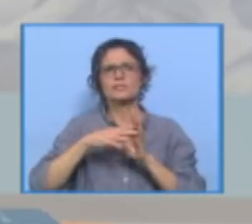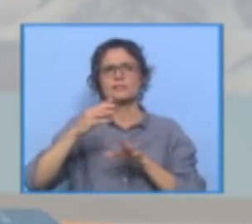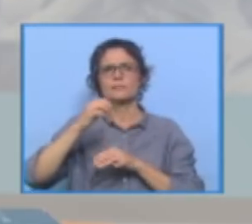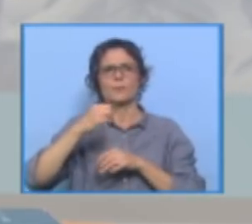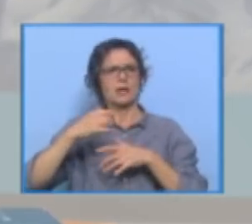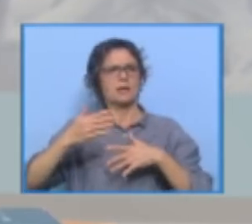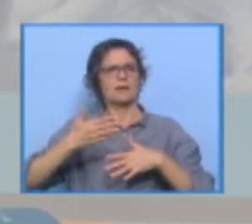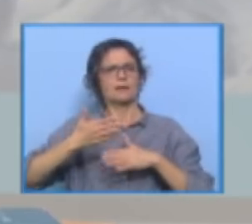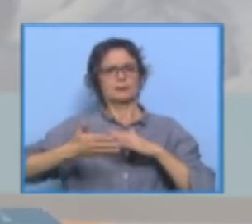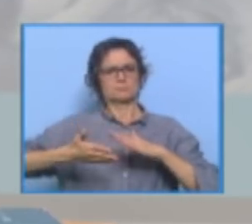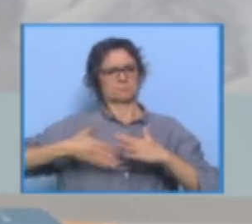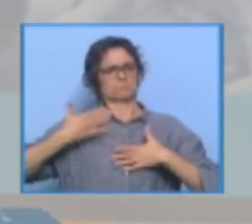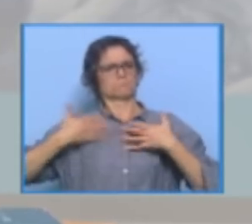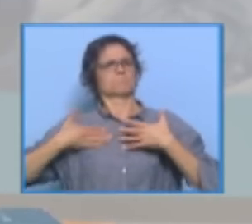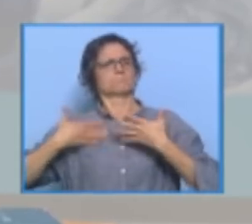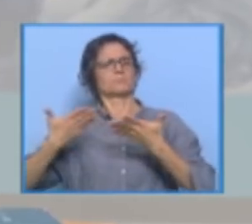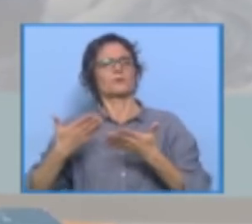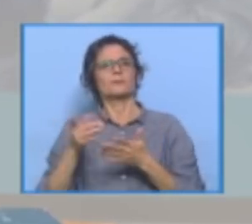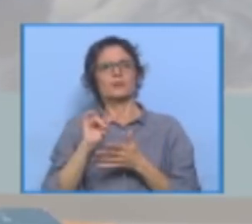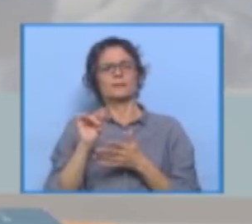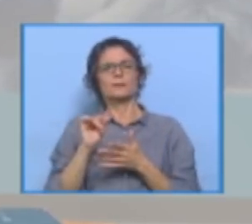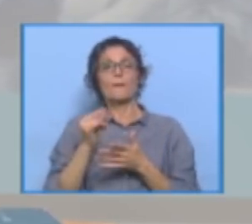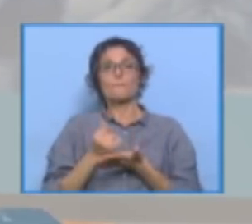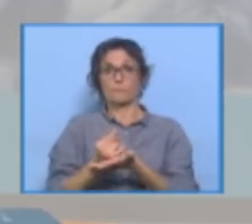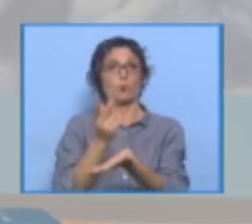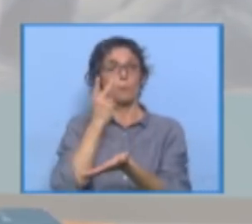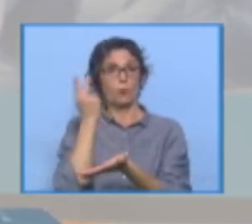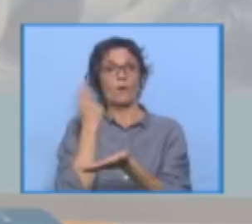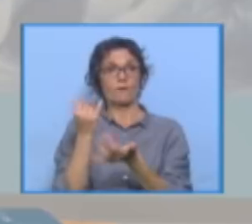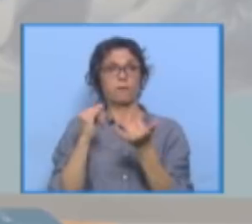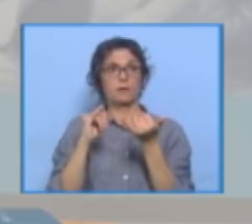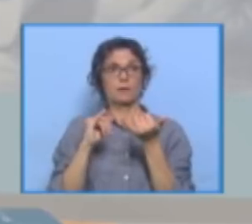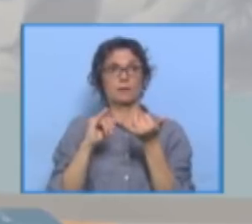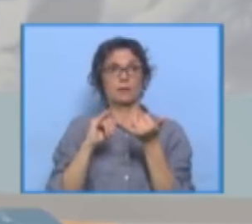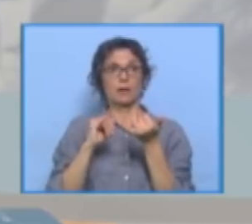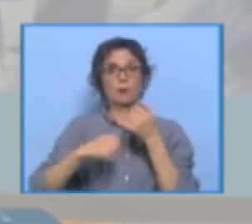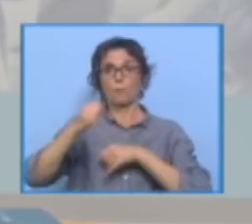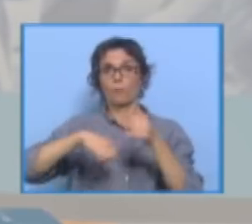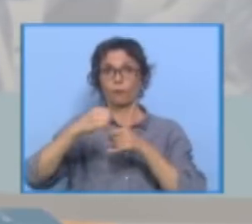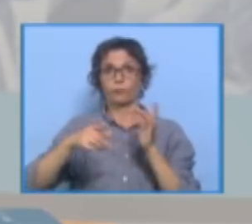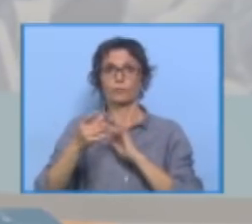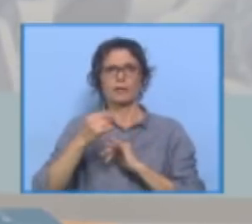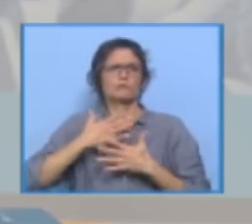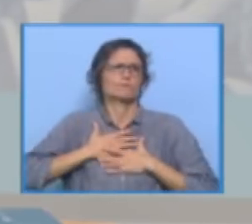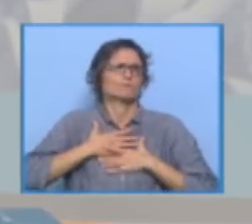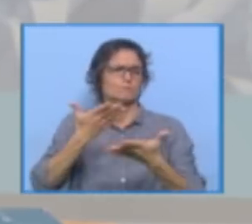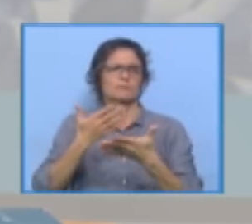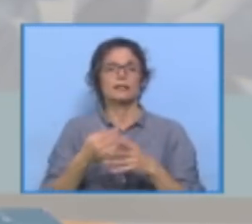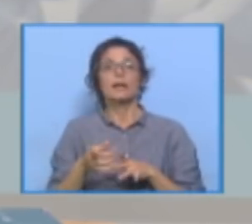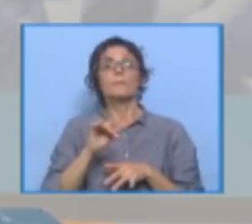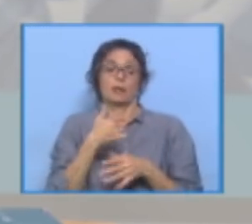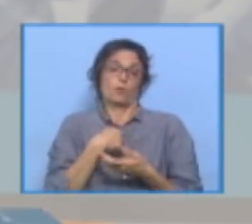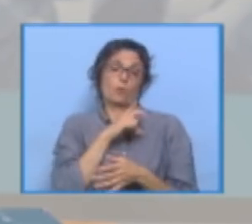depois de ser um dos fundadores de uma associação de defesa e apoio à vida que continua a ajudar tantas pessoas. Sempre me dediquei muito. Claro que, como